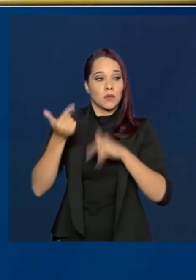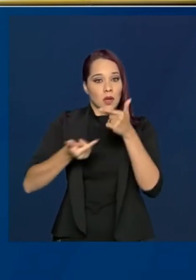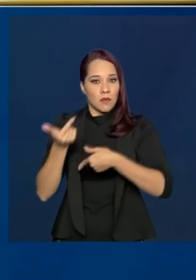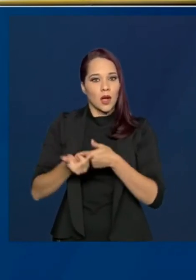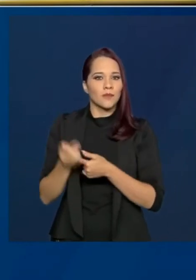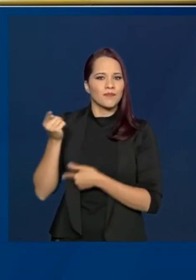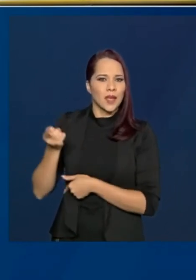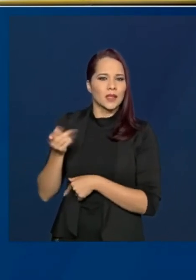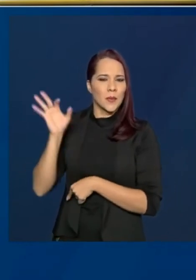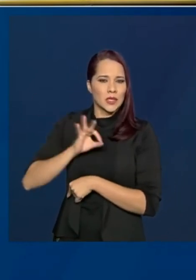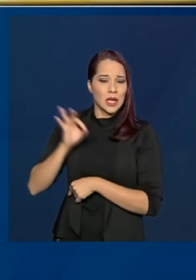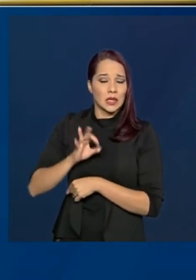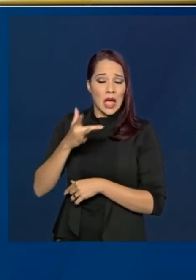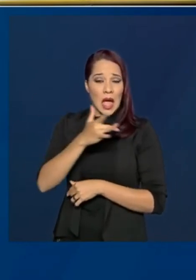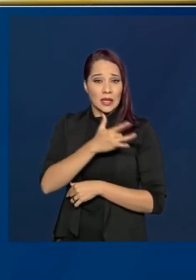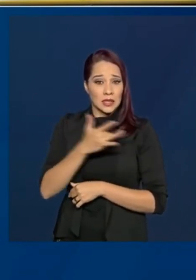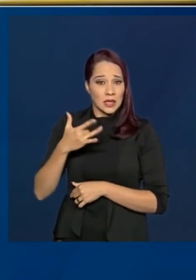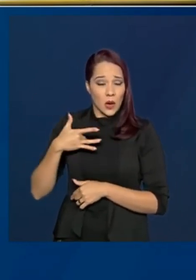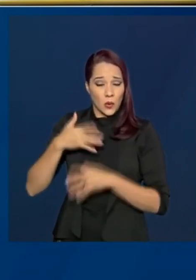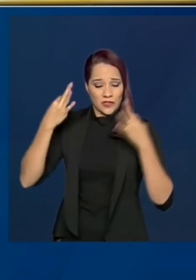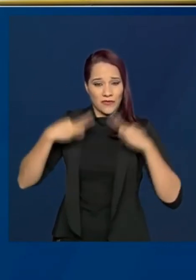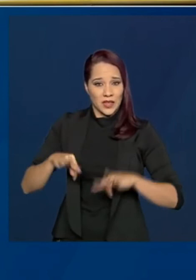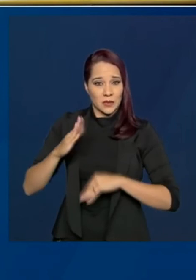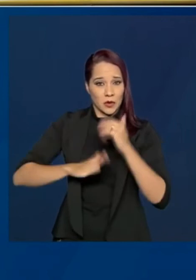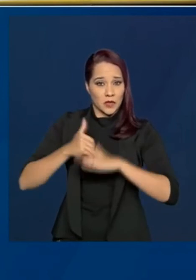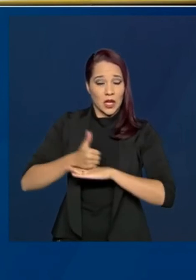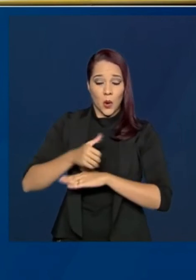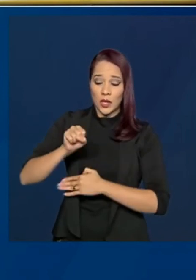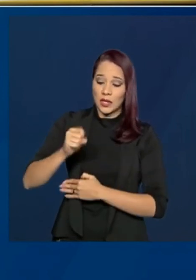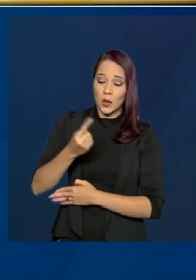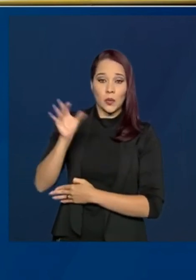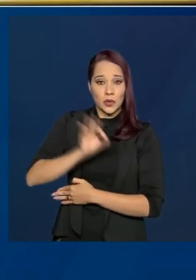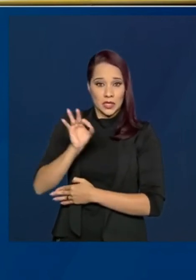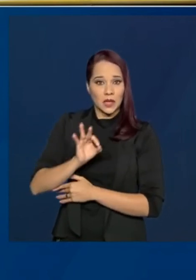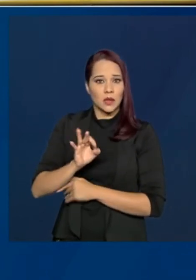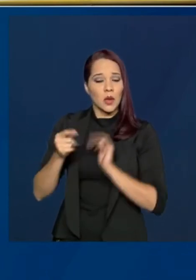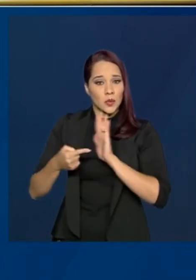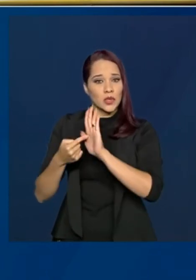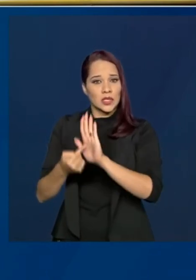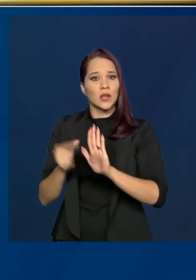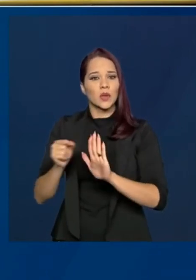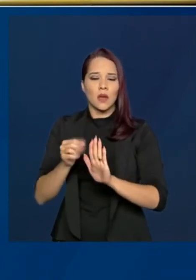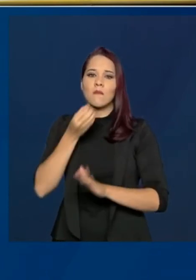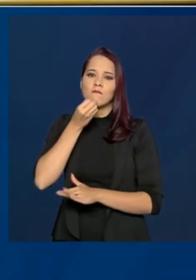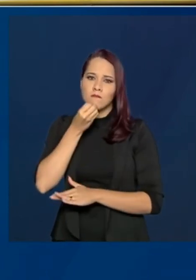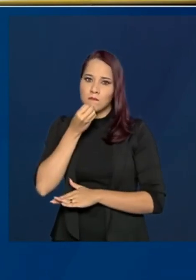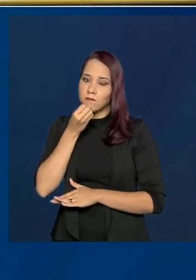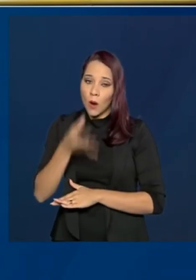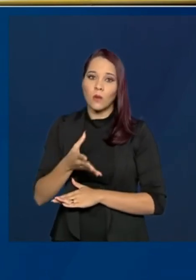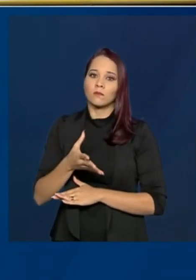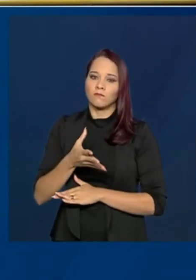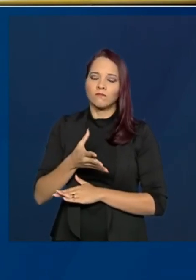a saúde física desse quantitativo de profissionais, em 81% da amostra, apresentava níveis bons ou muito